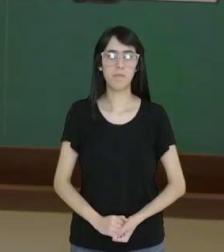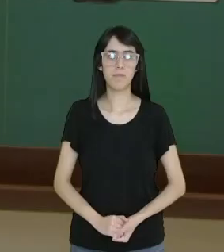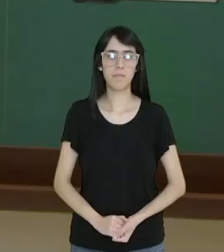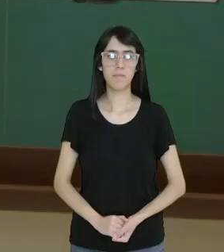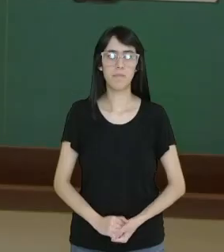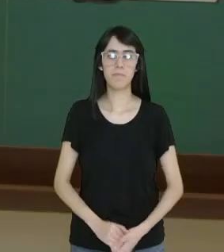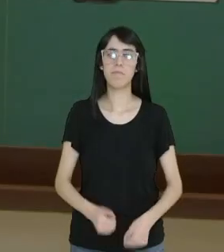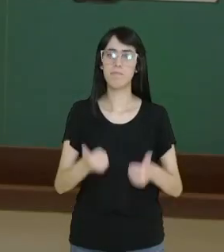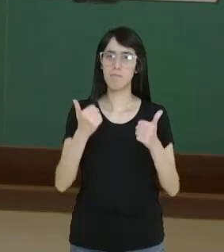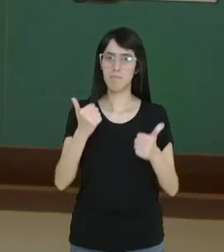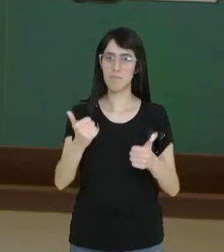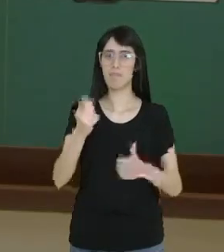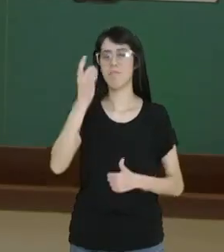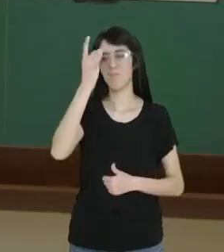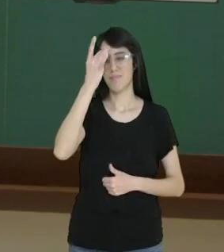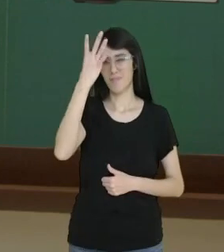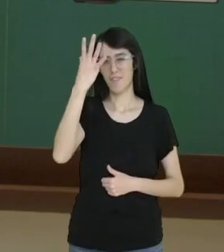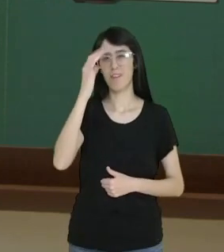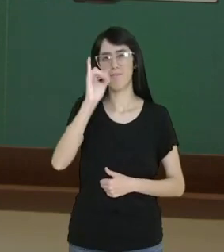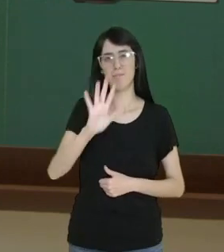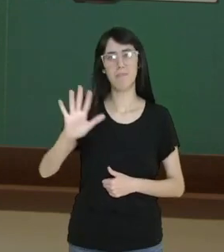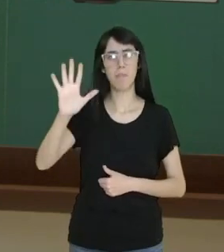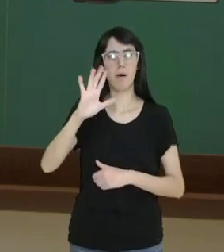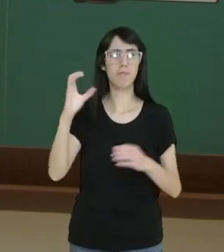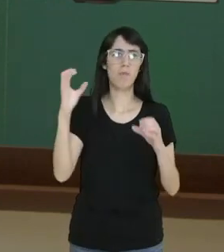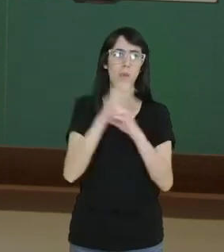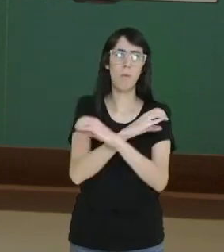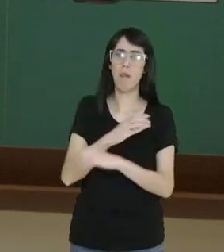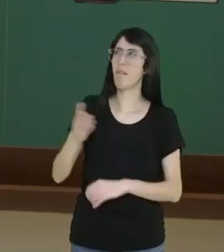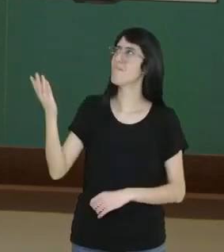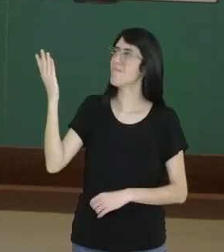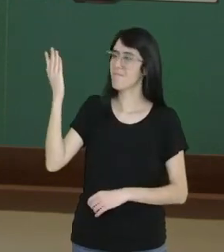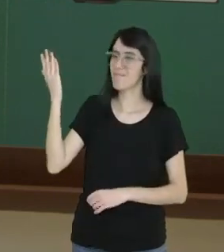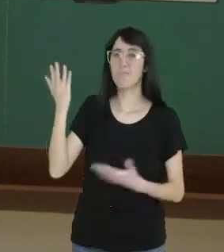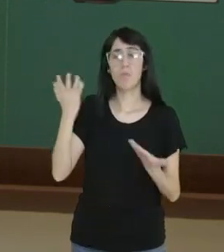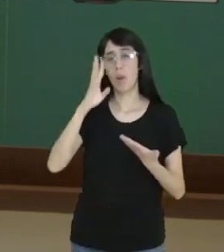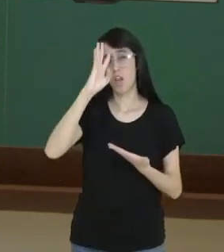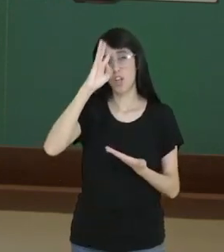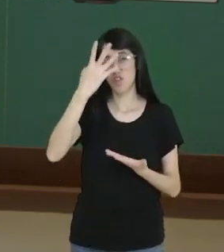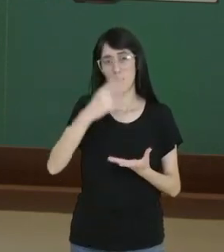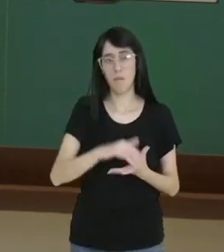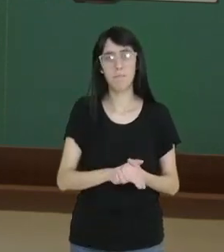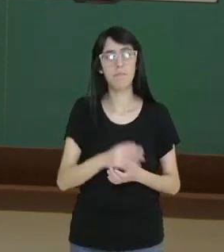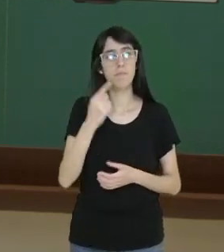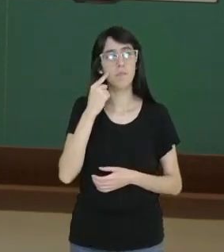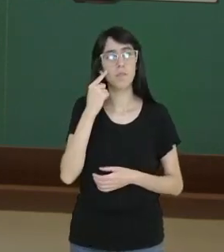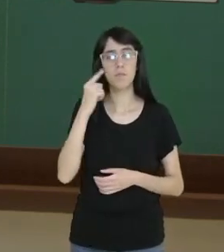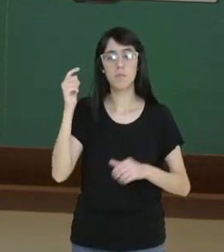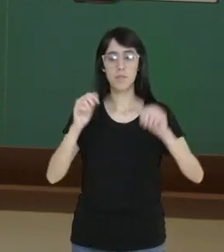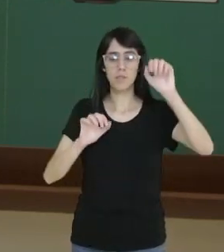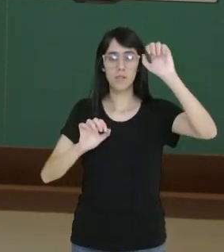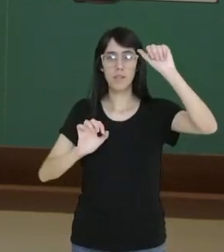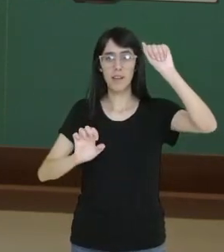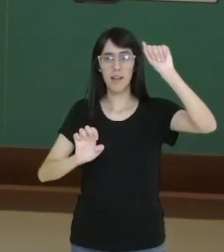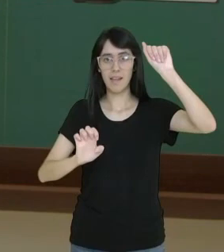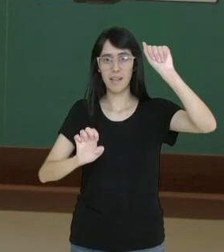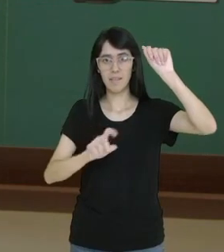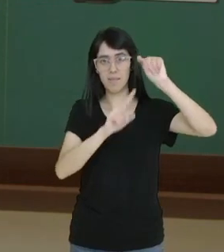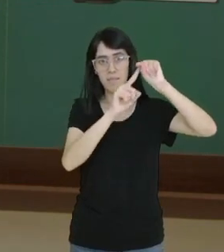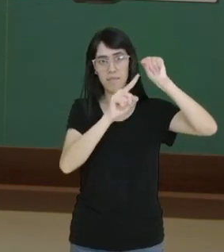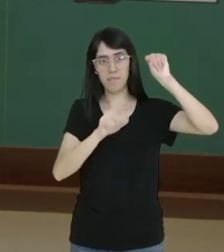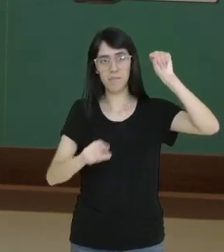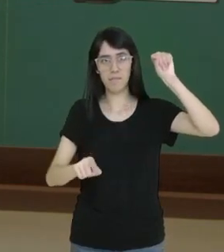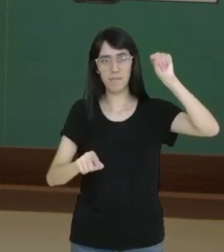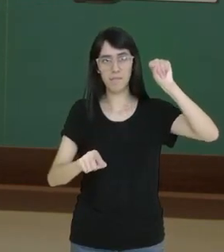Muito bem, agora ficou muito fácil, né? Tá o desenho pronto aí, então vamos lá resolver. Então, se eu quero a medida AE, olha aqui, ó, 12,